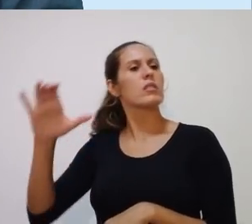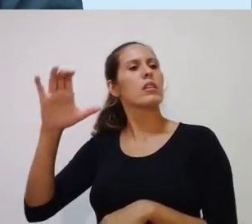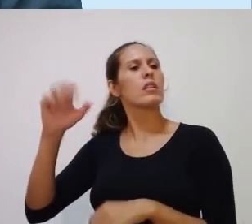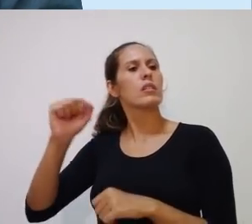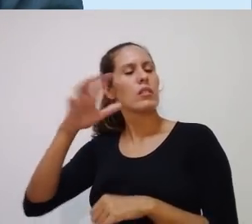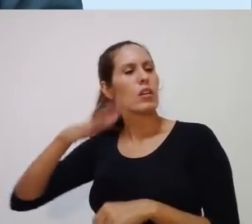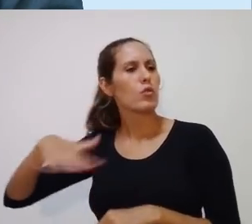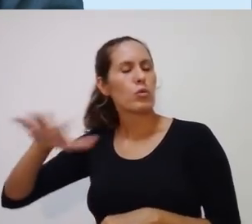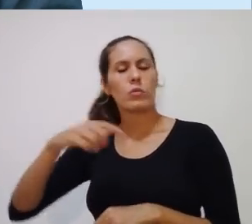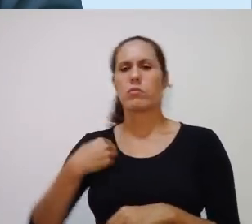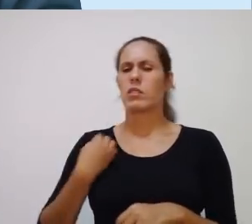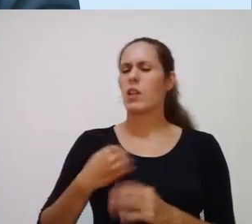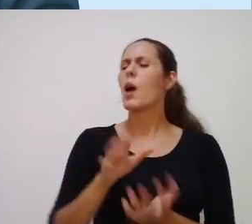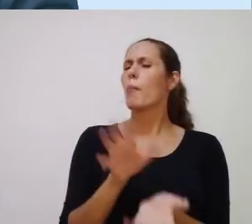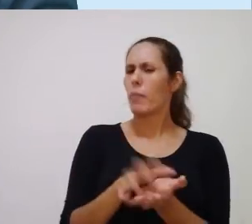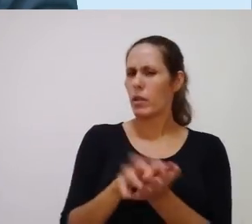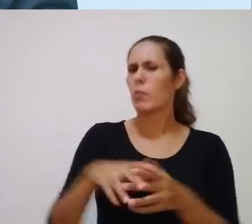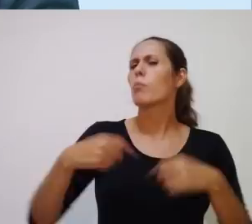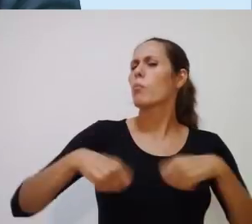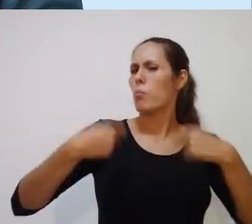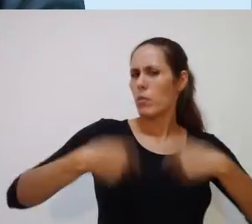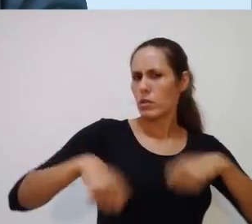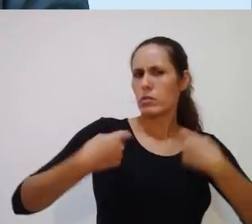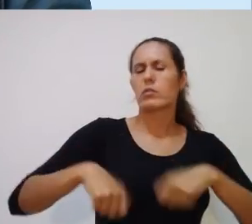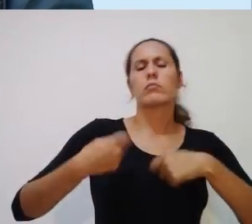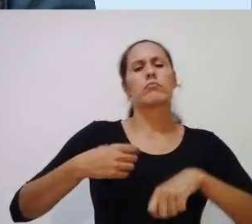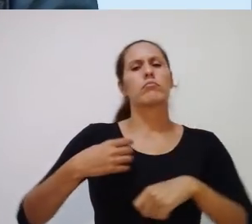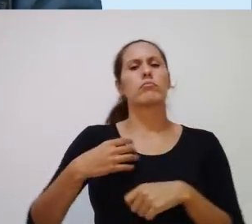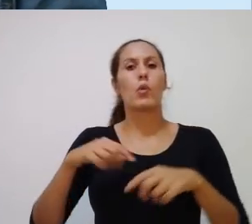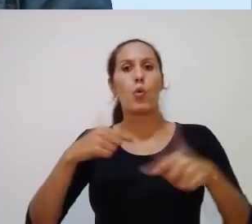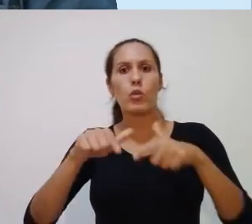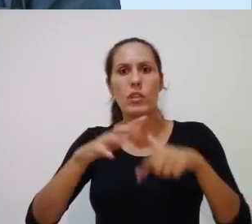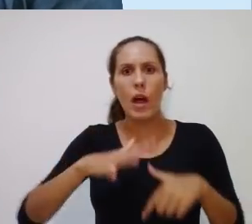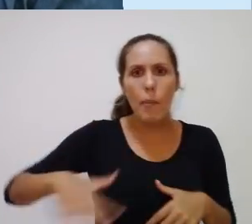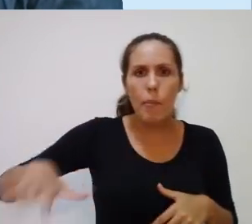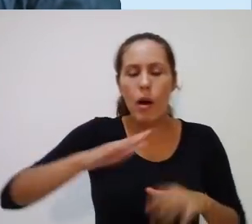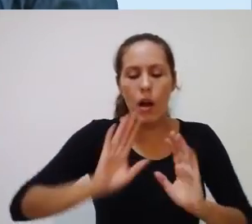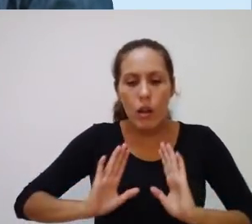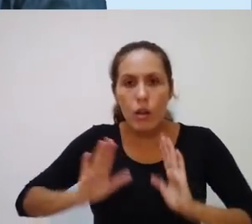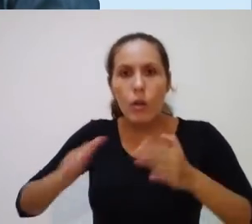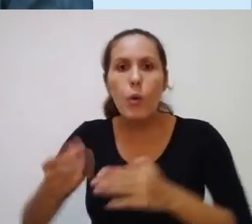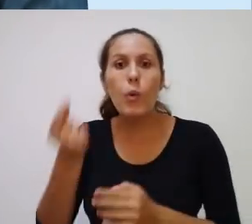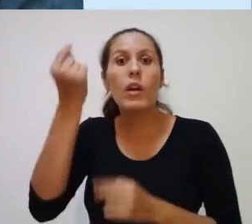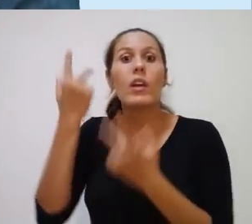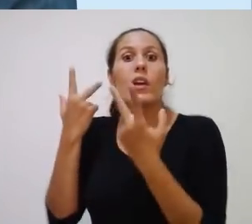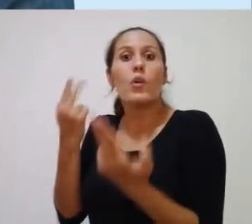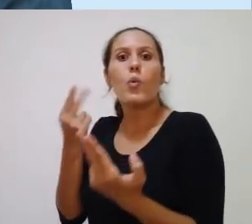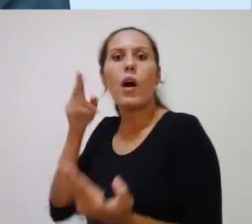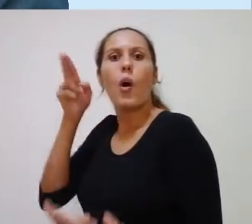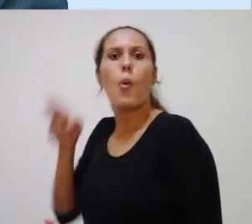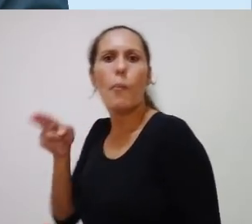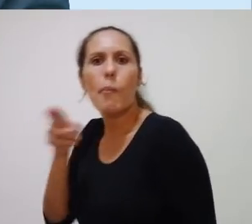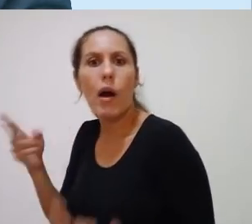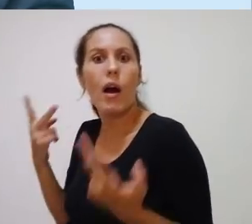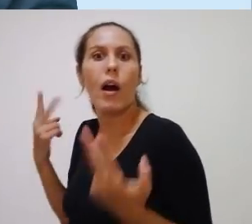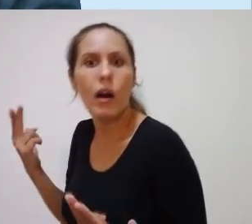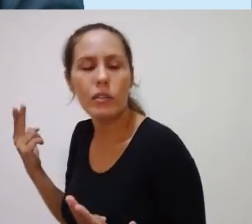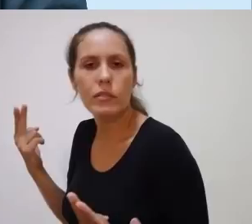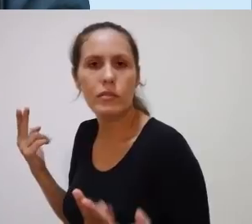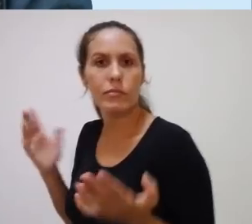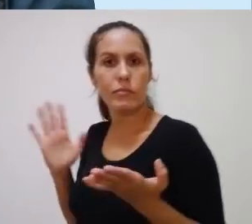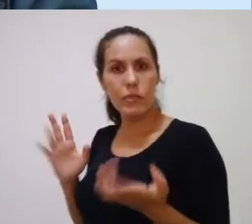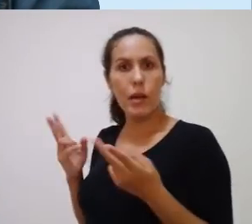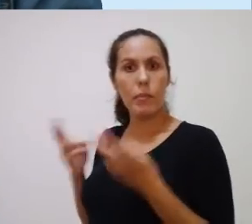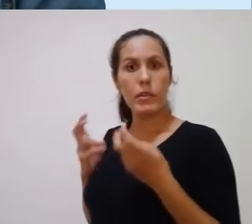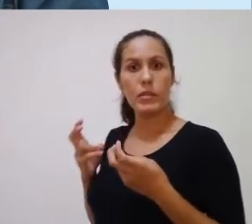Pernambuco estava precisando de trabalhos voltados para essa área, como o padre fazia naquele tempo. Pessoal, você entendeu porque o padre ele é